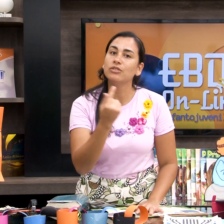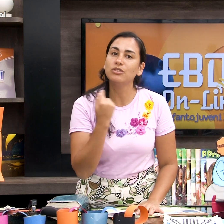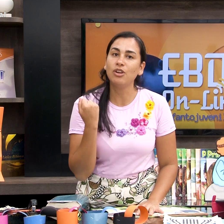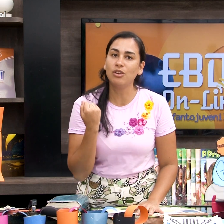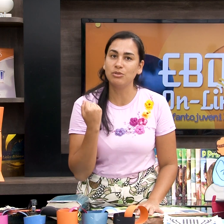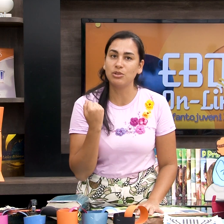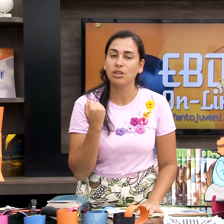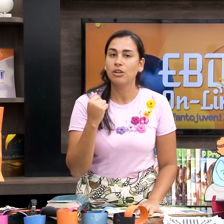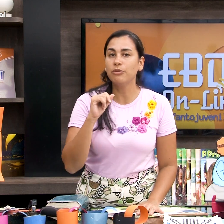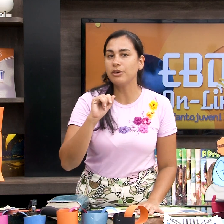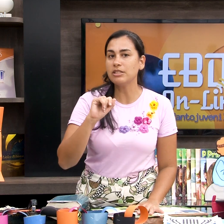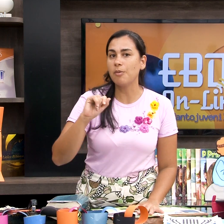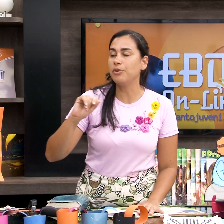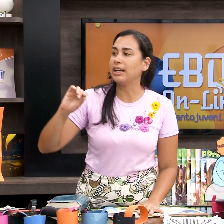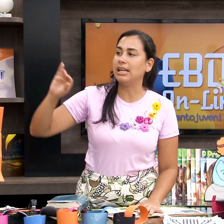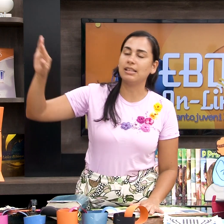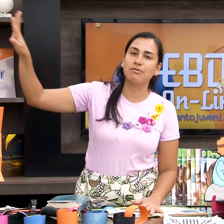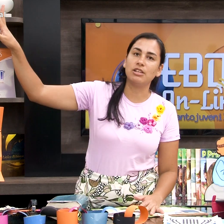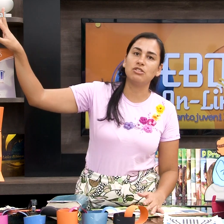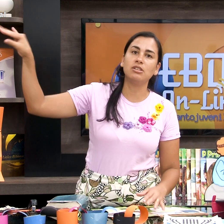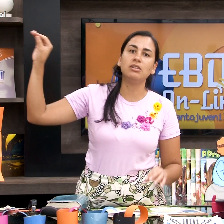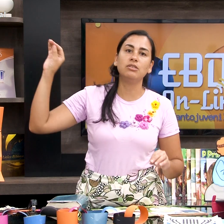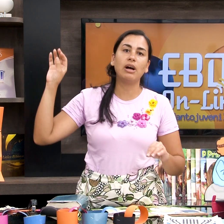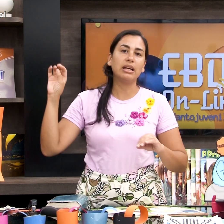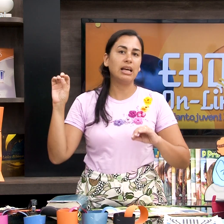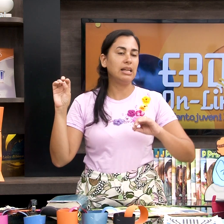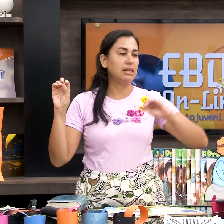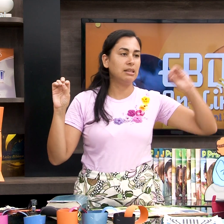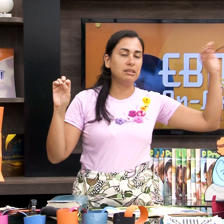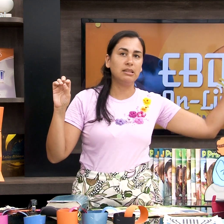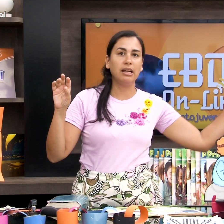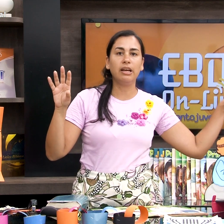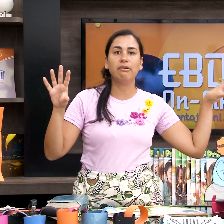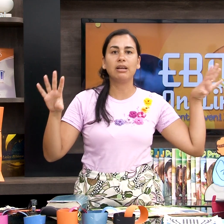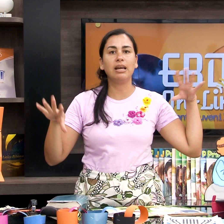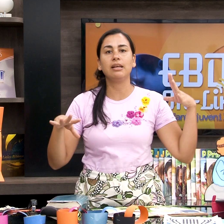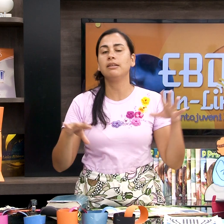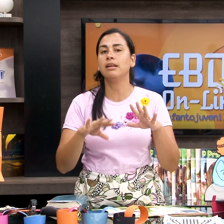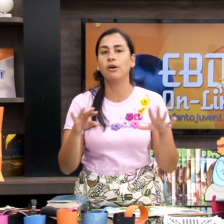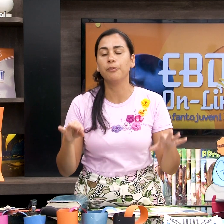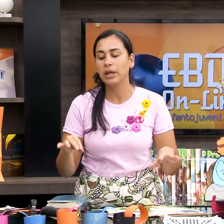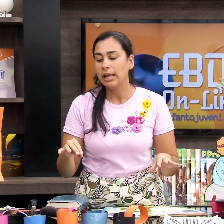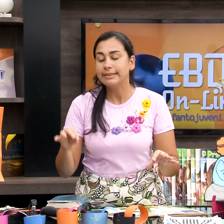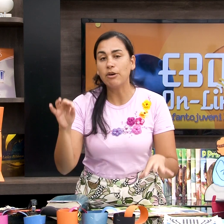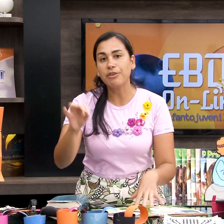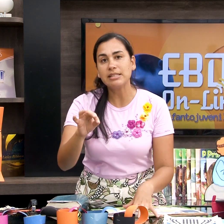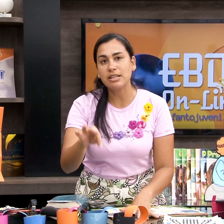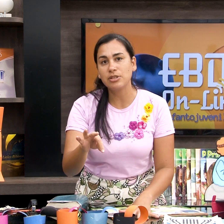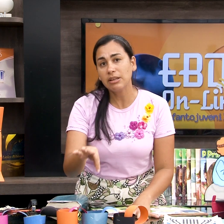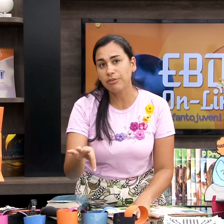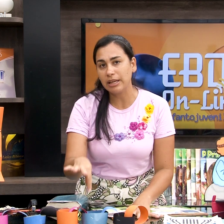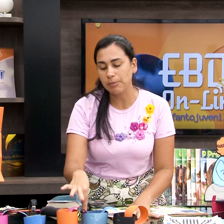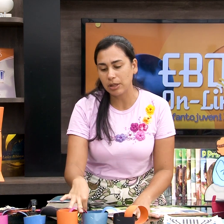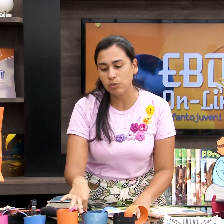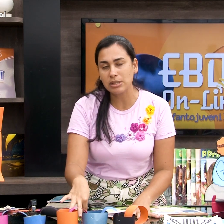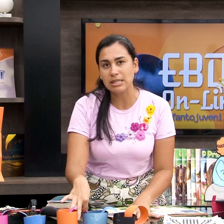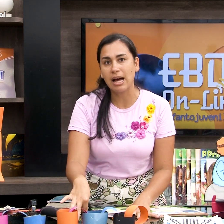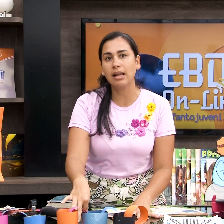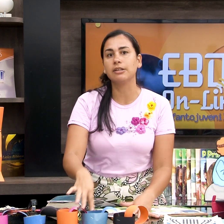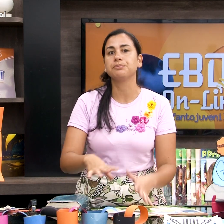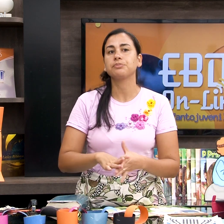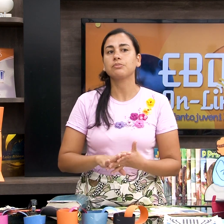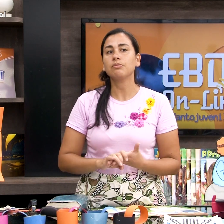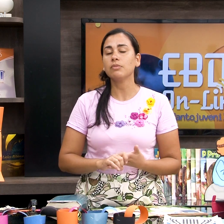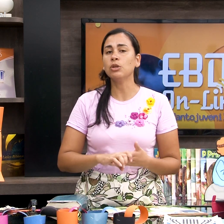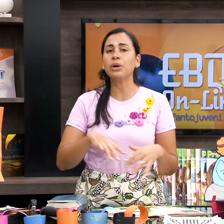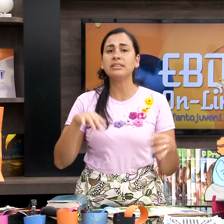por todos. Não foi só por aquele que está viajando, aquele que tem dinheiro, aquele... Não. Talvez este que vem aqui para a tua